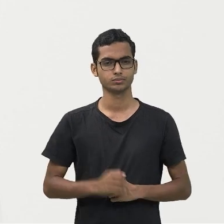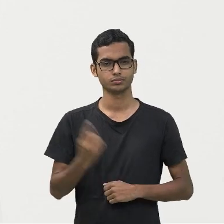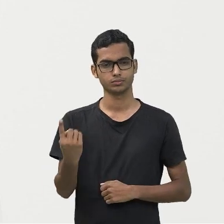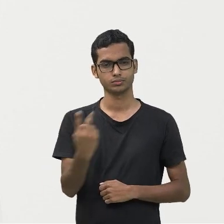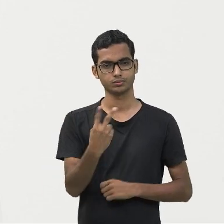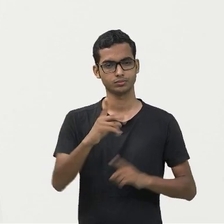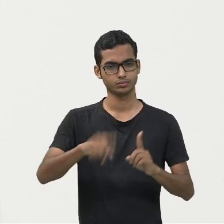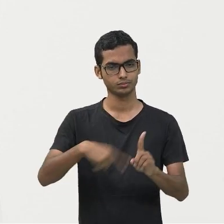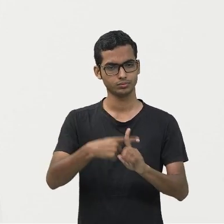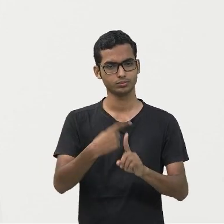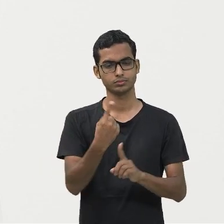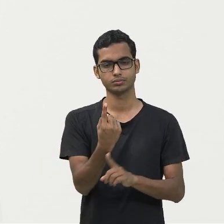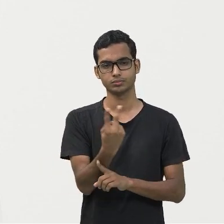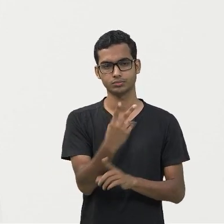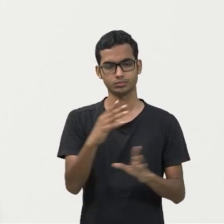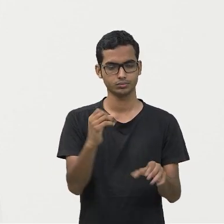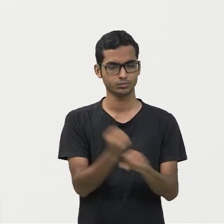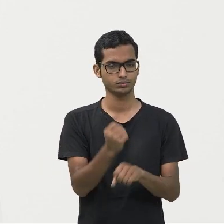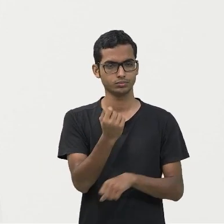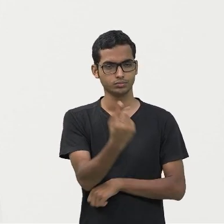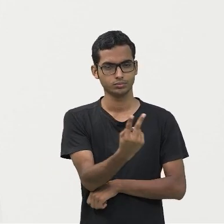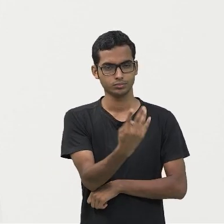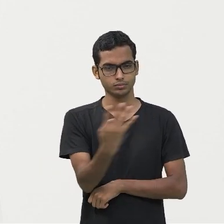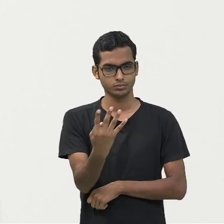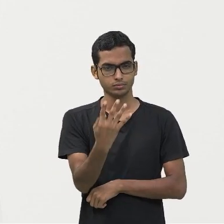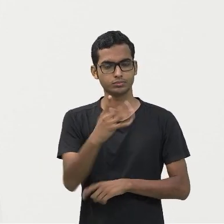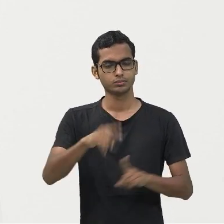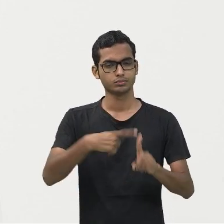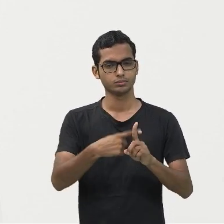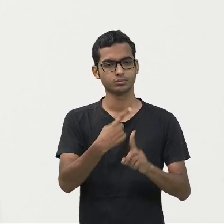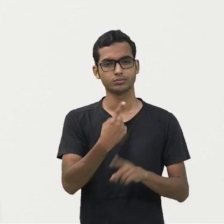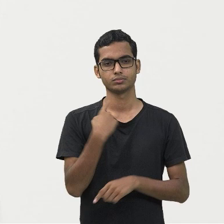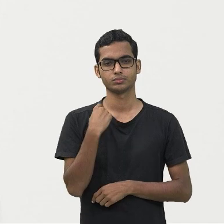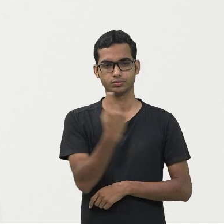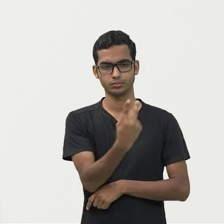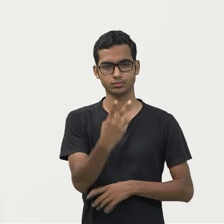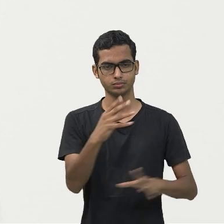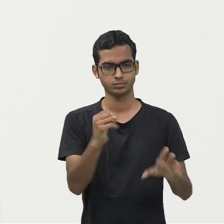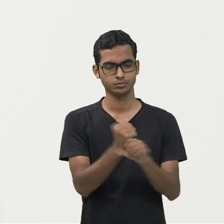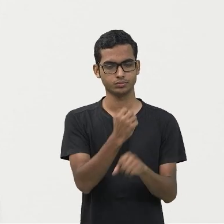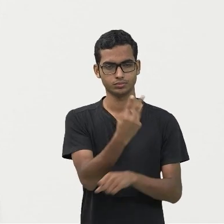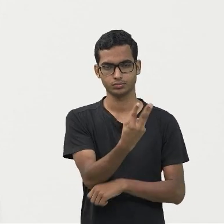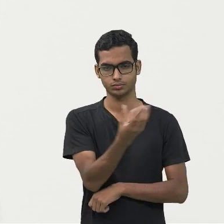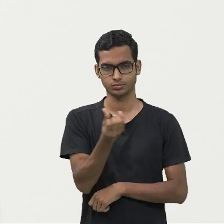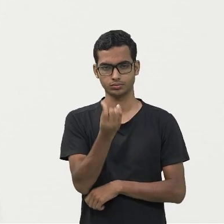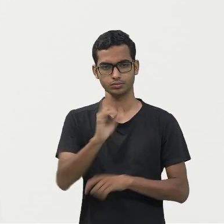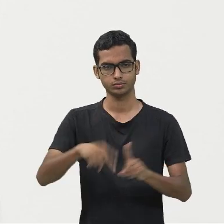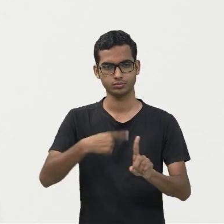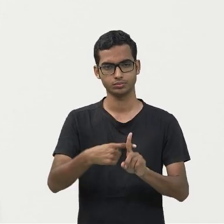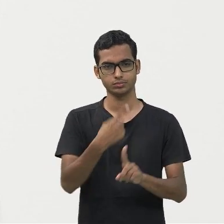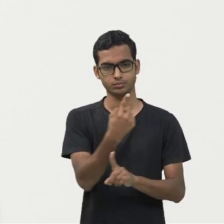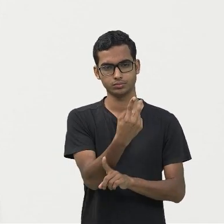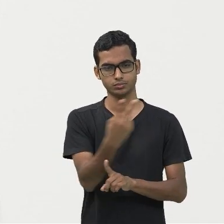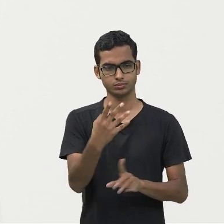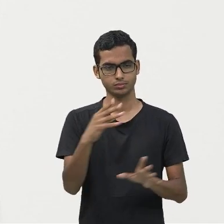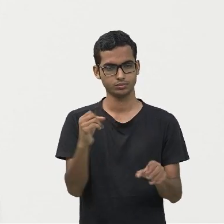12, 24. Mais 12, 36. Mais